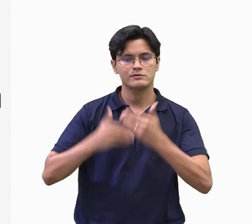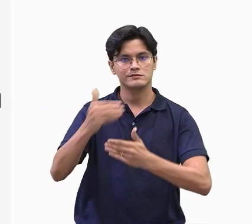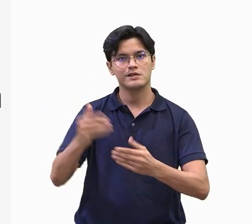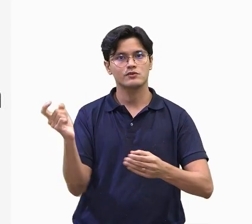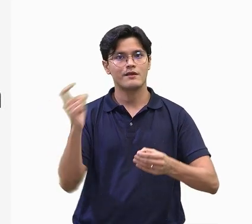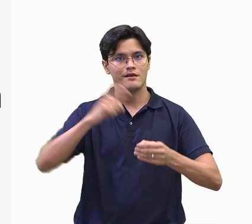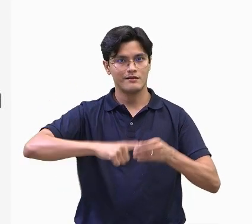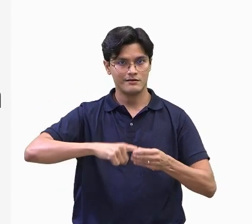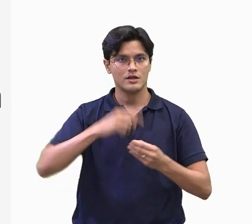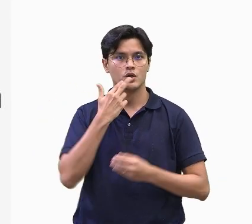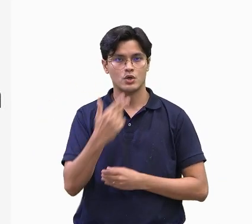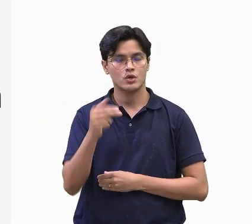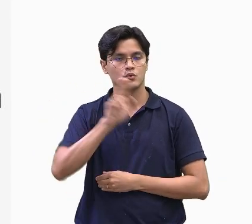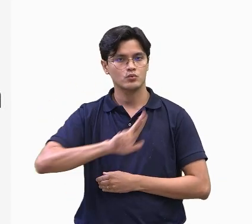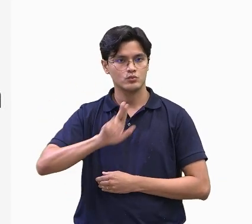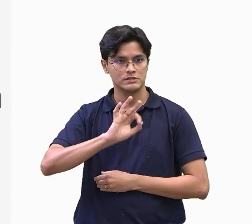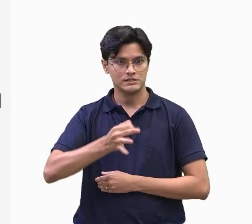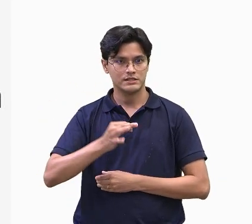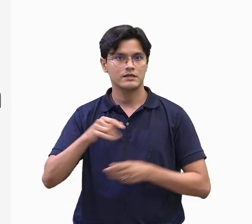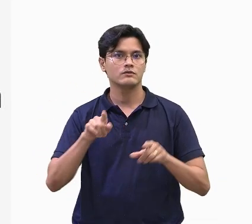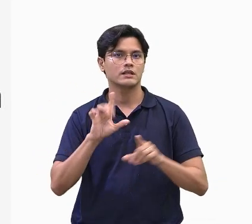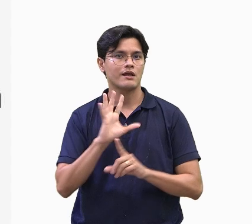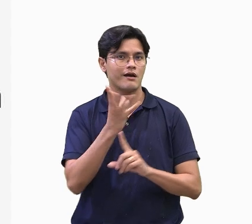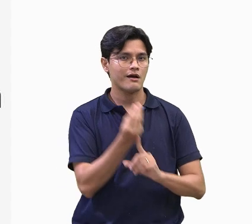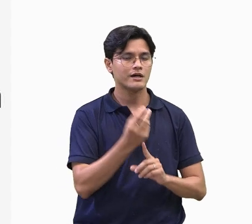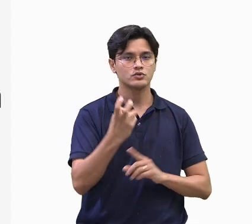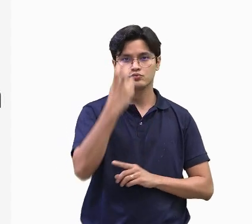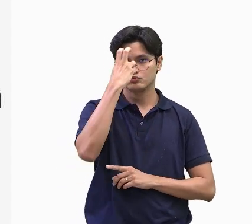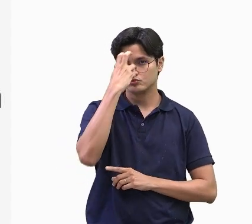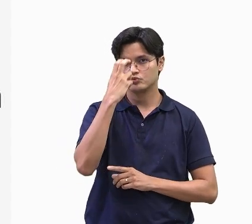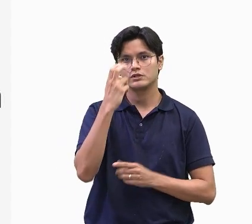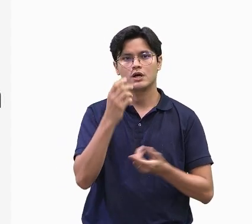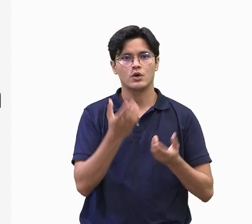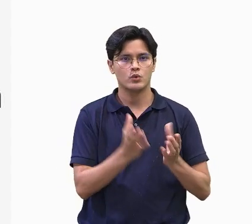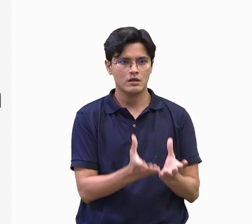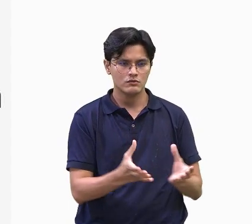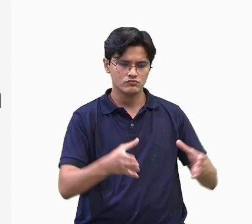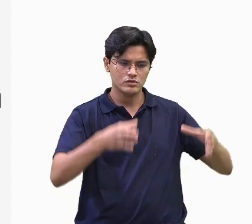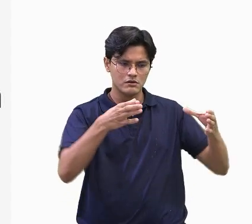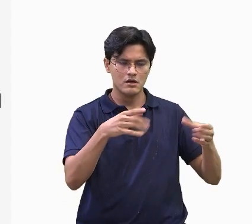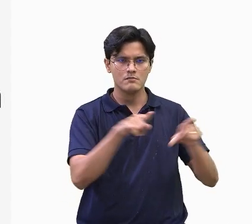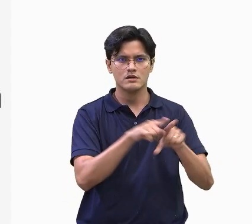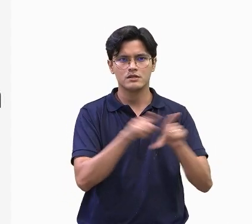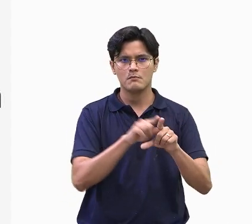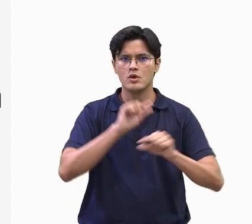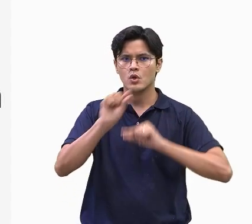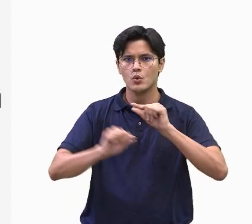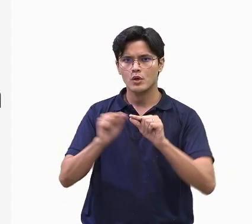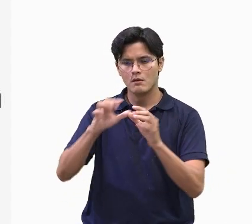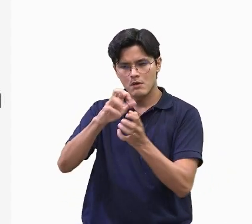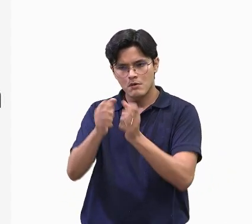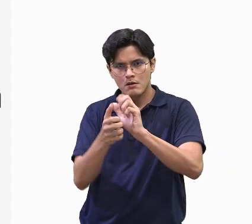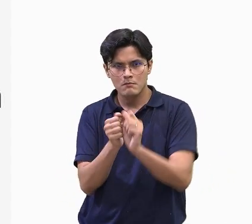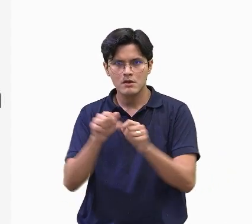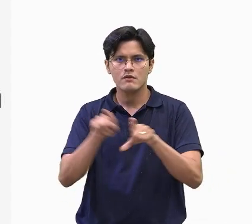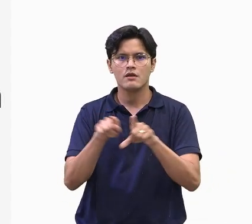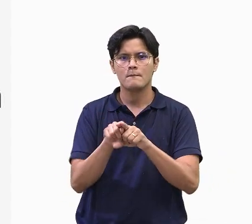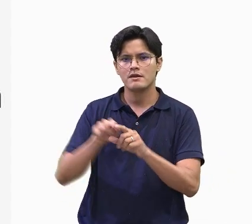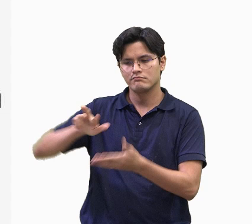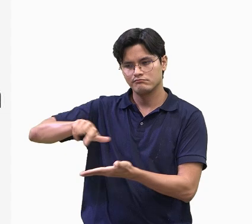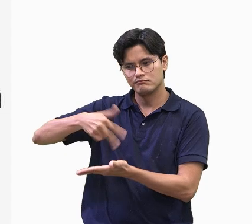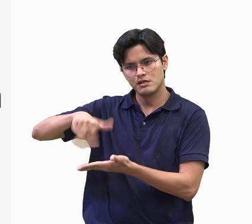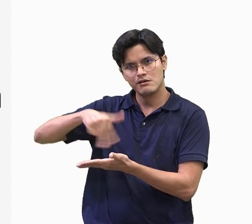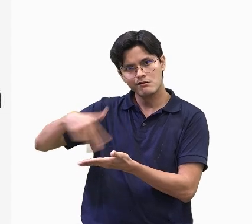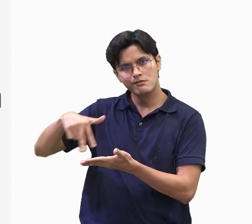da cerâmica, de cestarias, dos têxteis, trabalhos em ouro e prata, e também a dança e a música. Vai